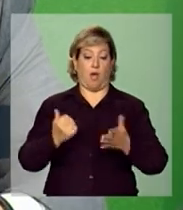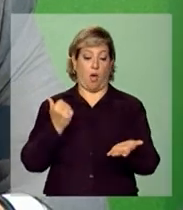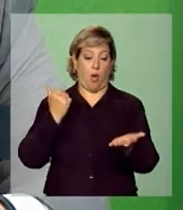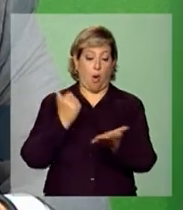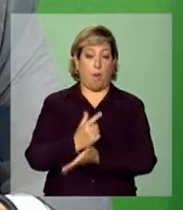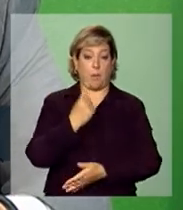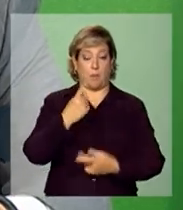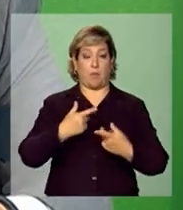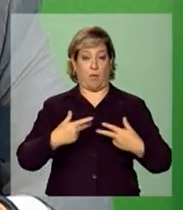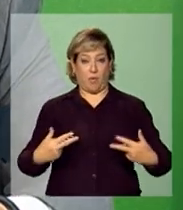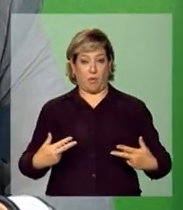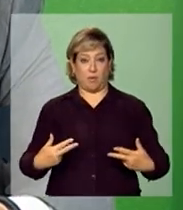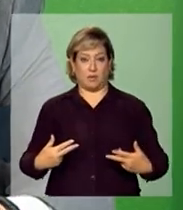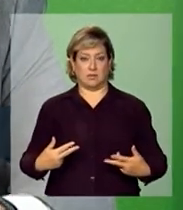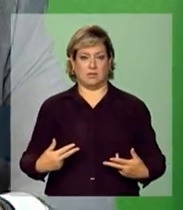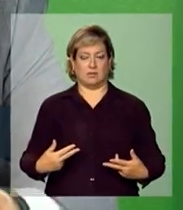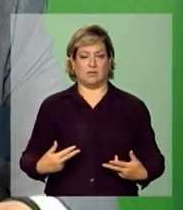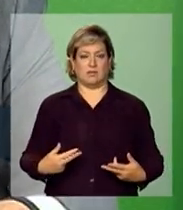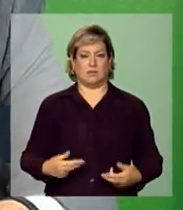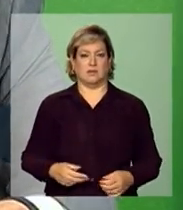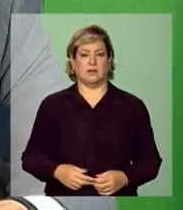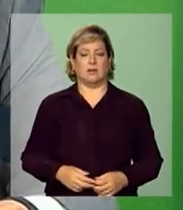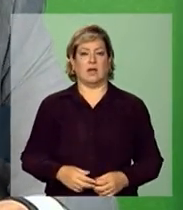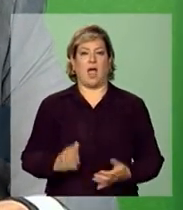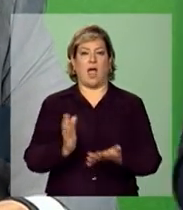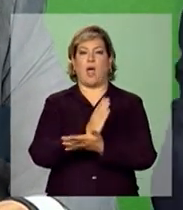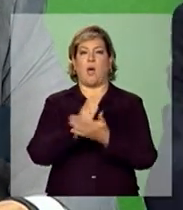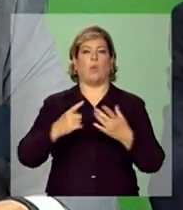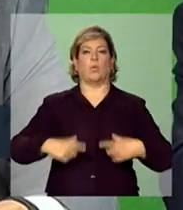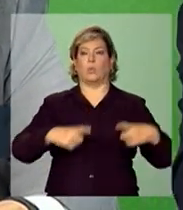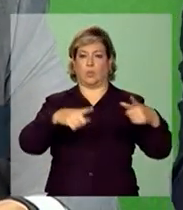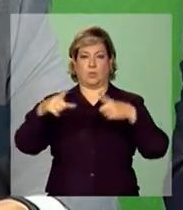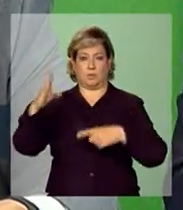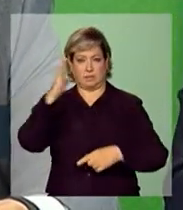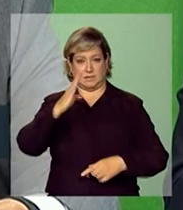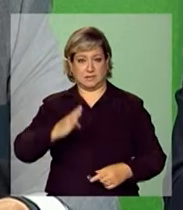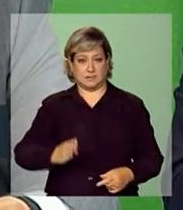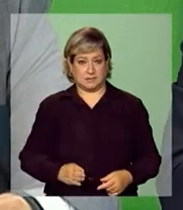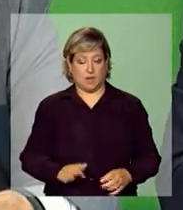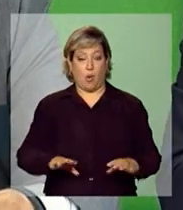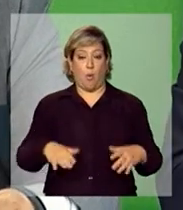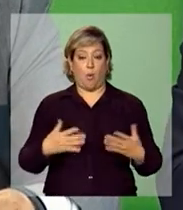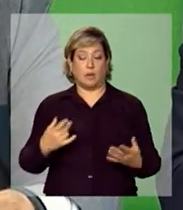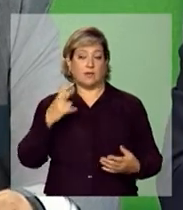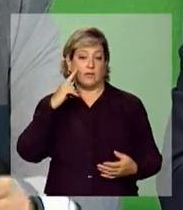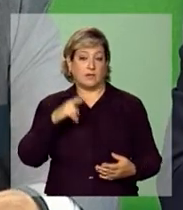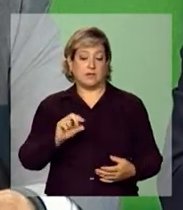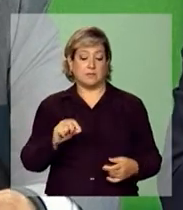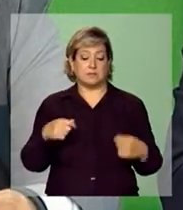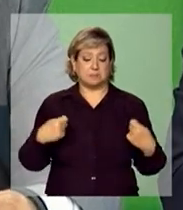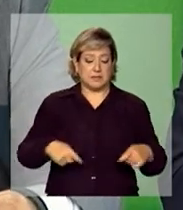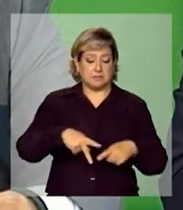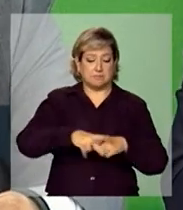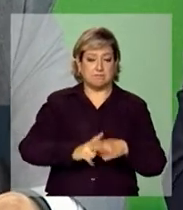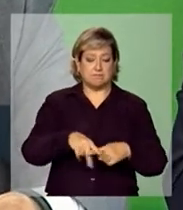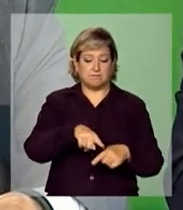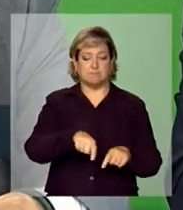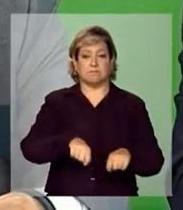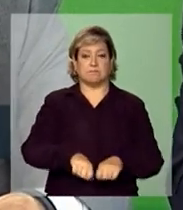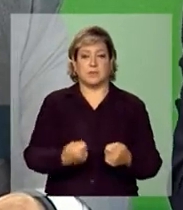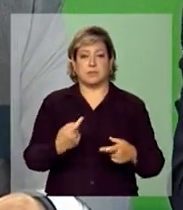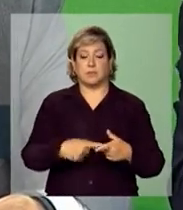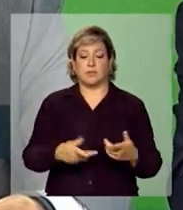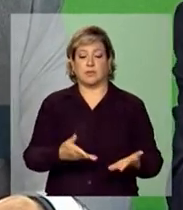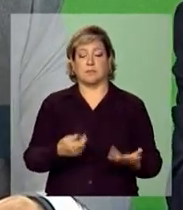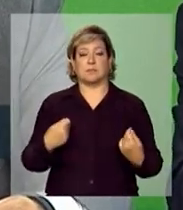e certas regiões do país Quando você pretende assistência técnica para aquele